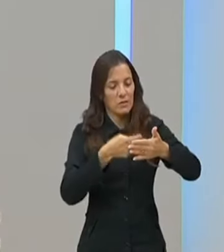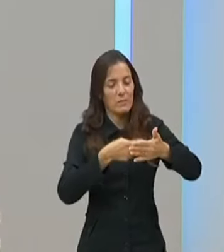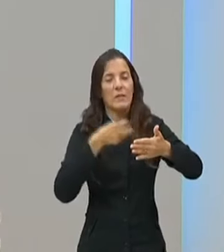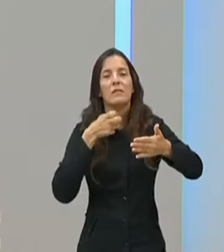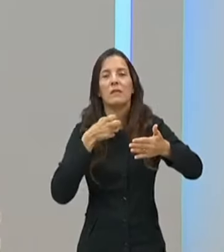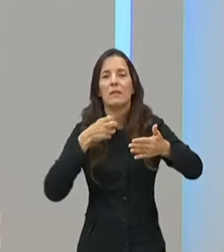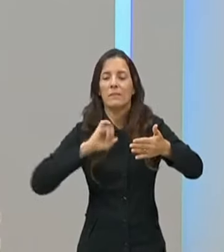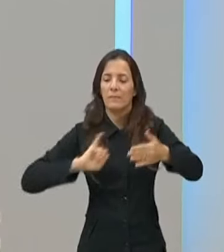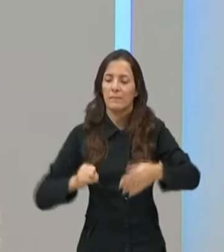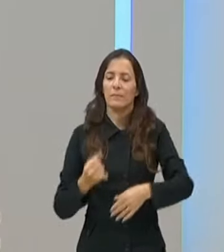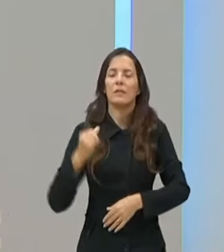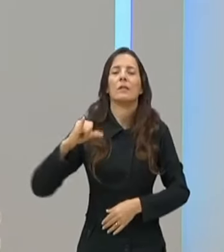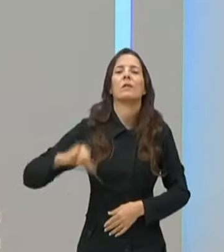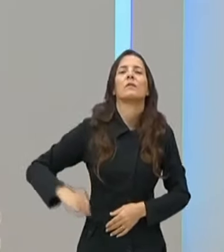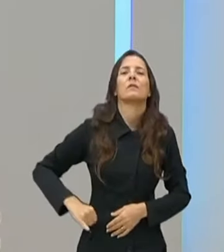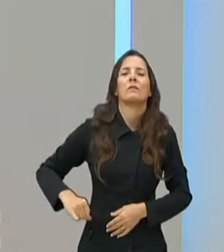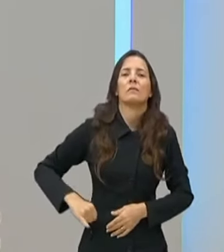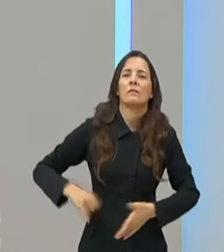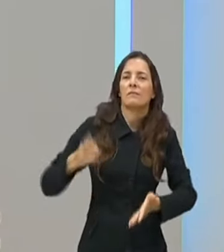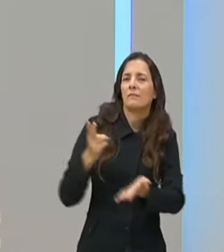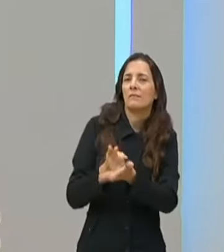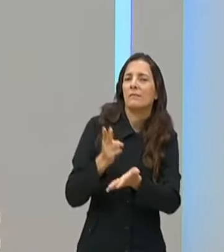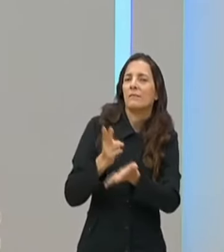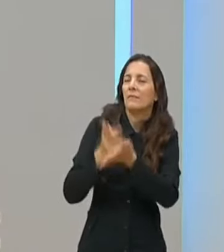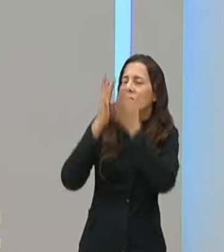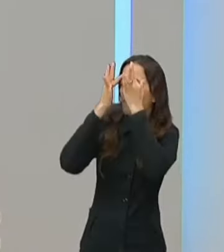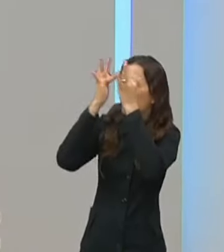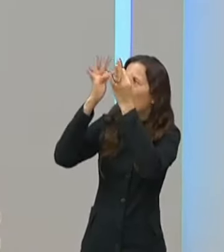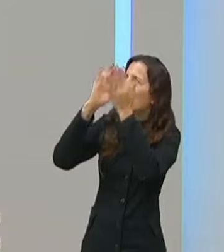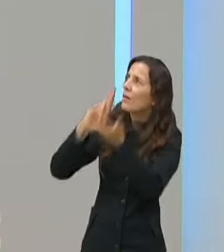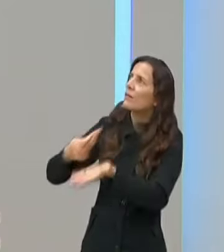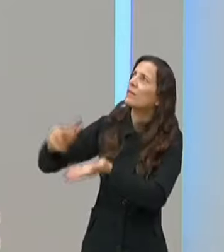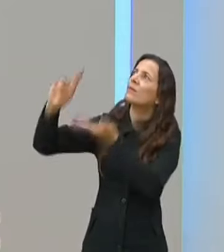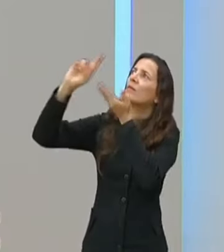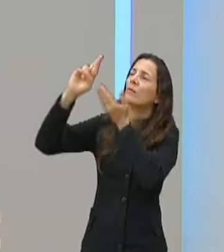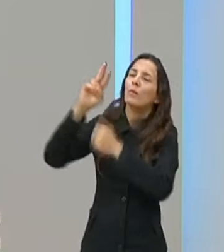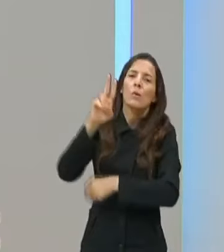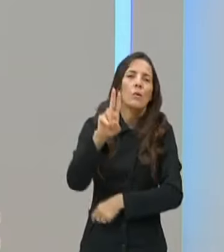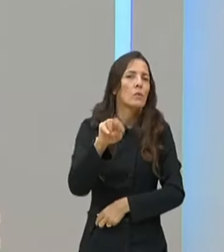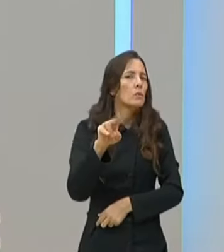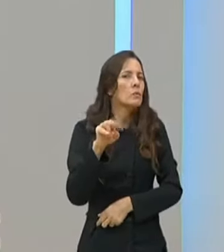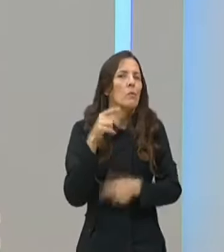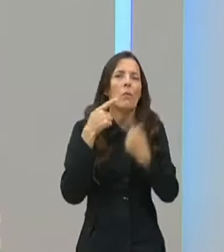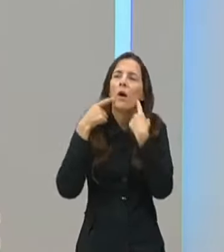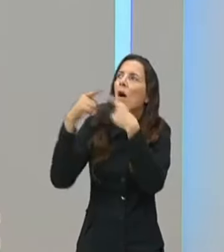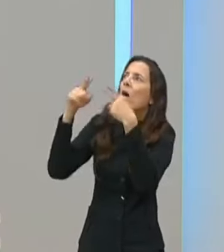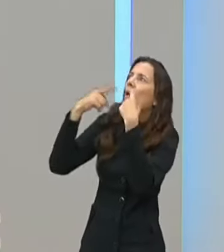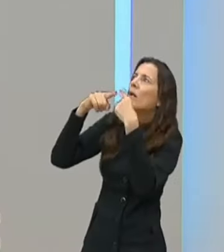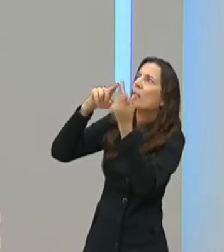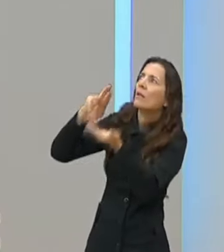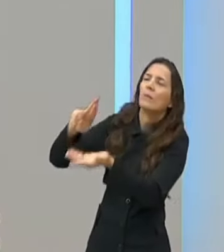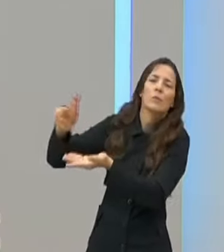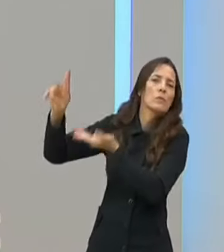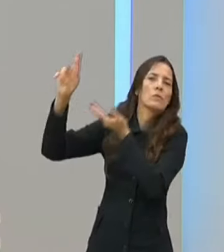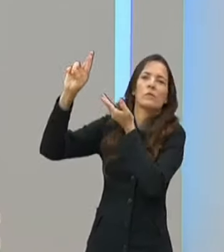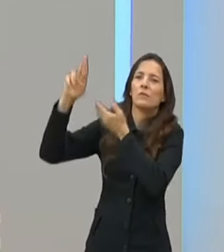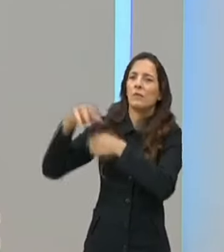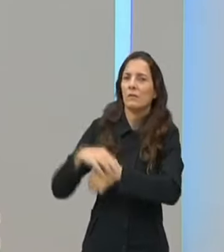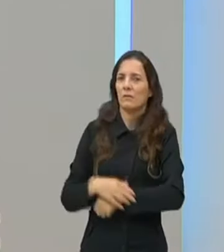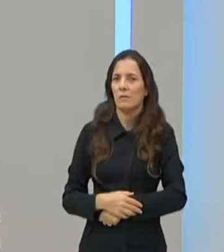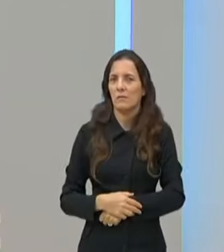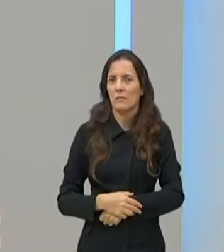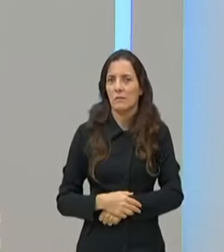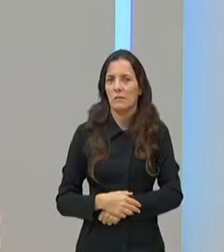se manteve fiel todo o tempo da prova. Mas aquela luta, aquele sofrimento de Jó